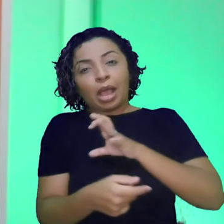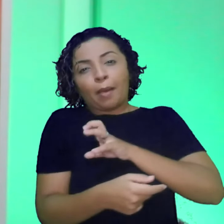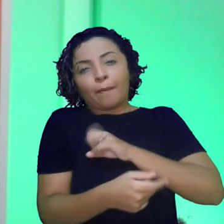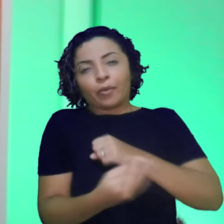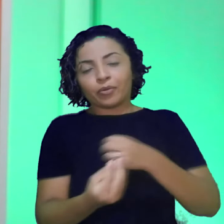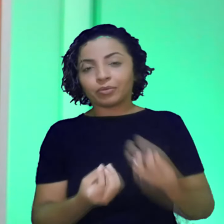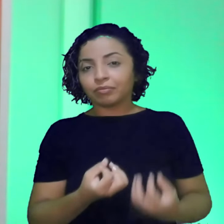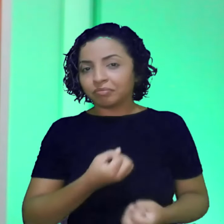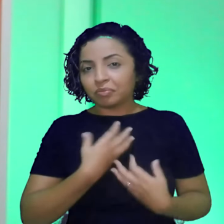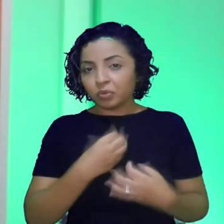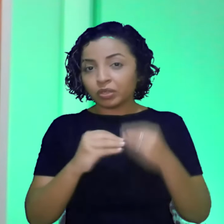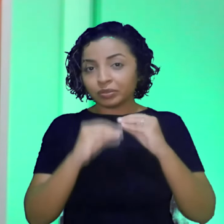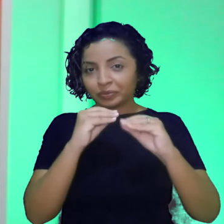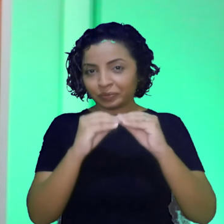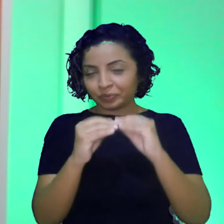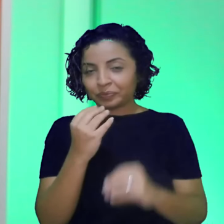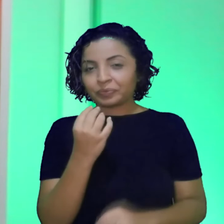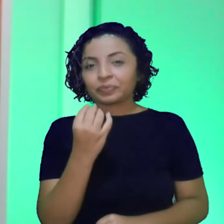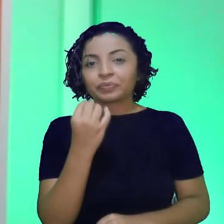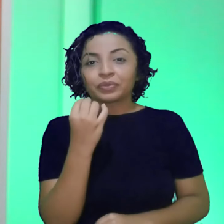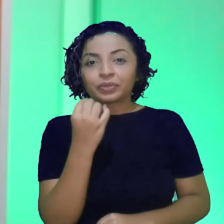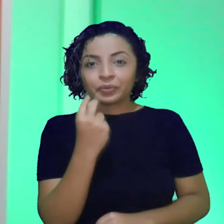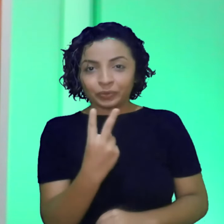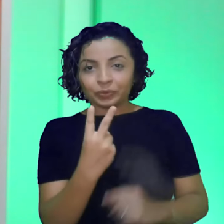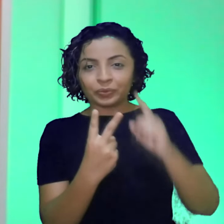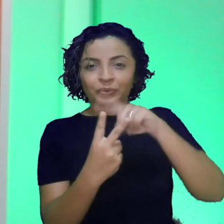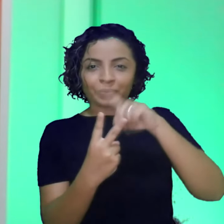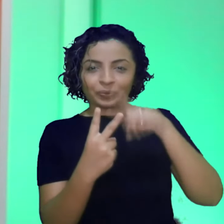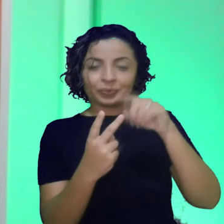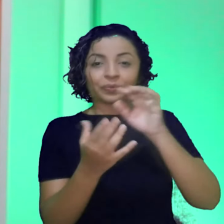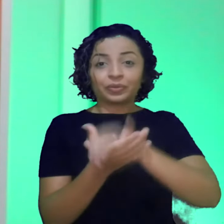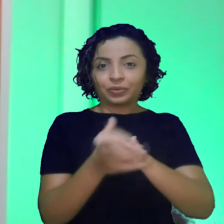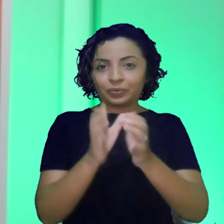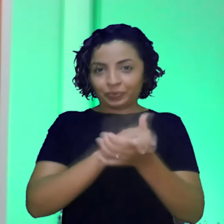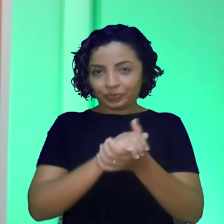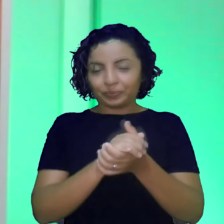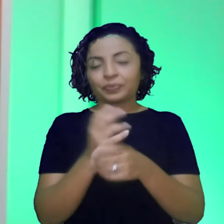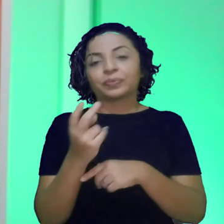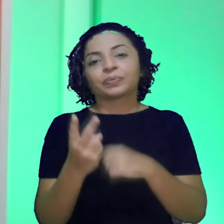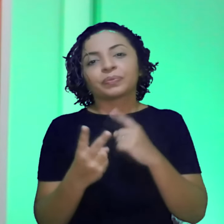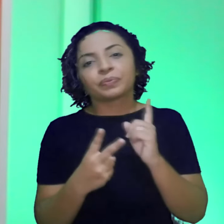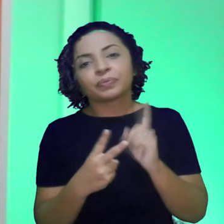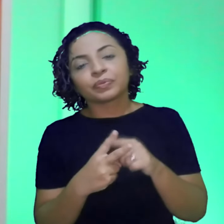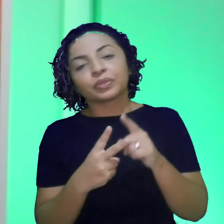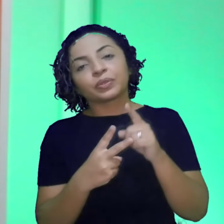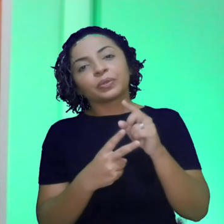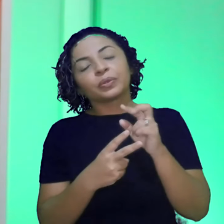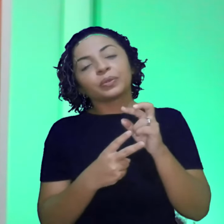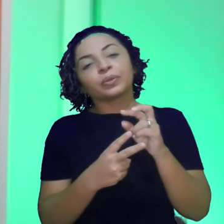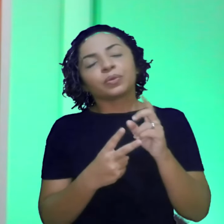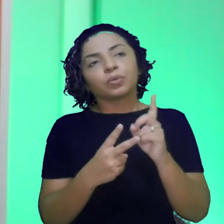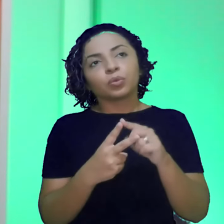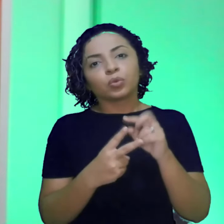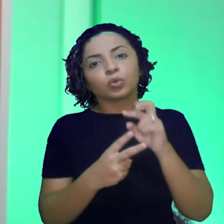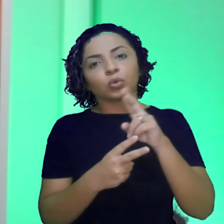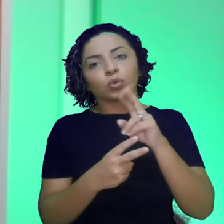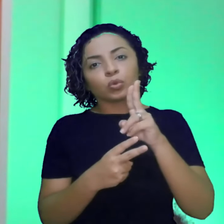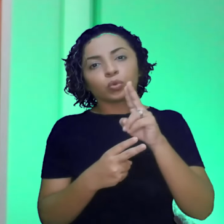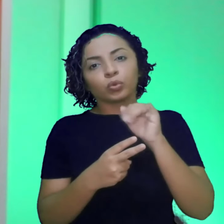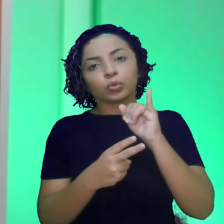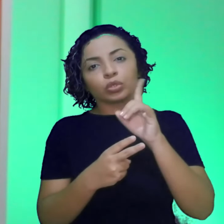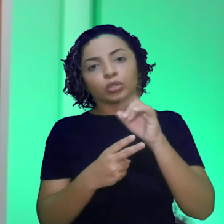É uma novela escrita a quatro mãos entre esses dois artistas. Deixa eu ver se tem fotos deles aqui. O Ruy